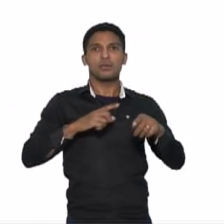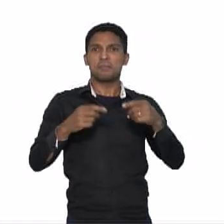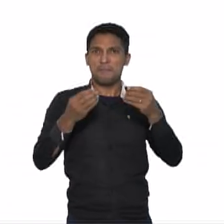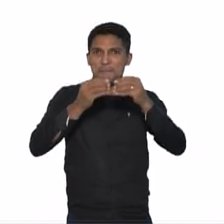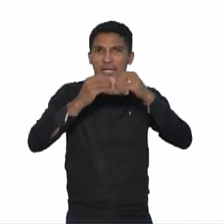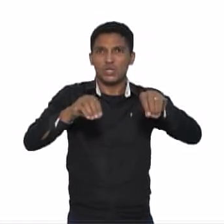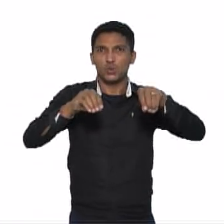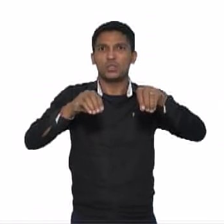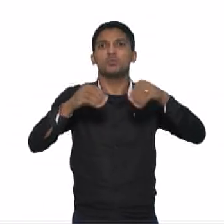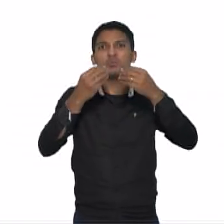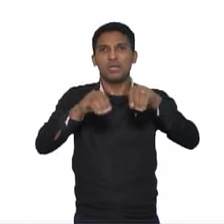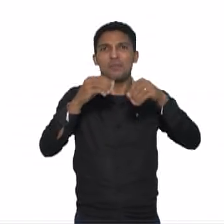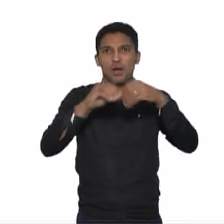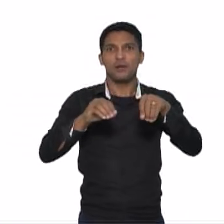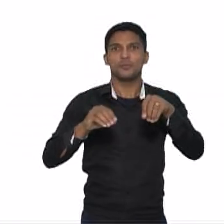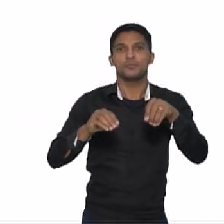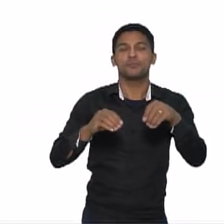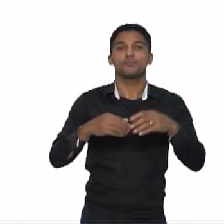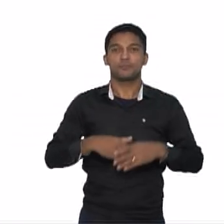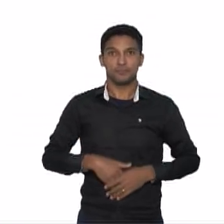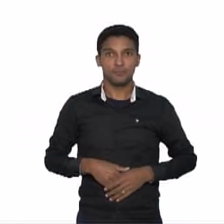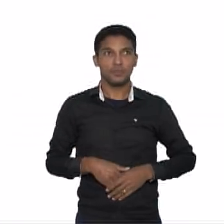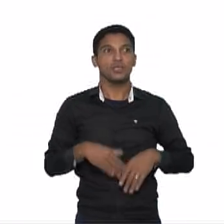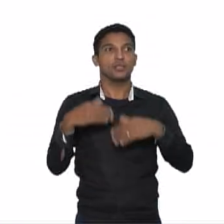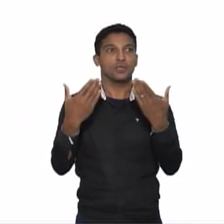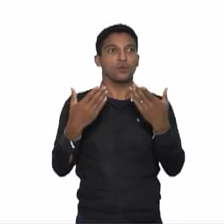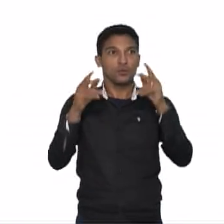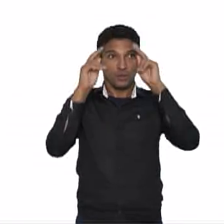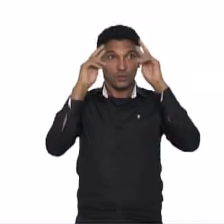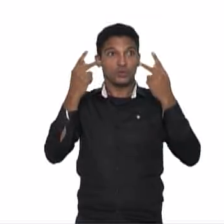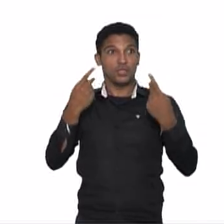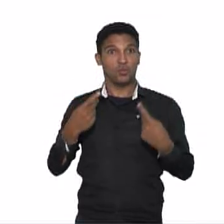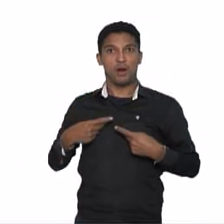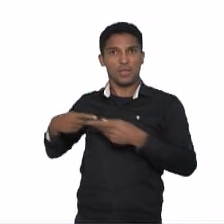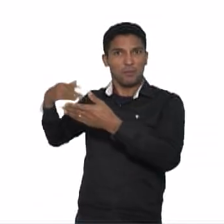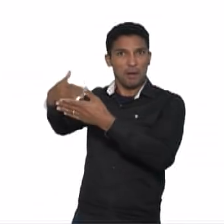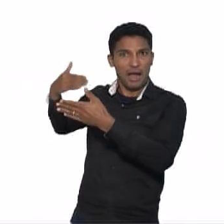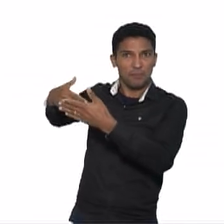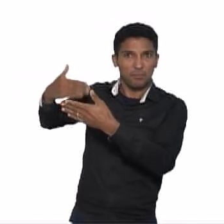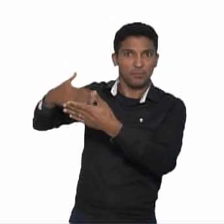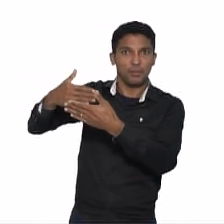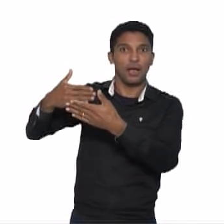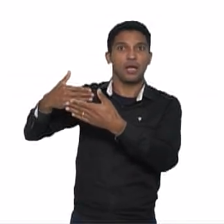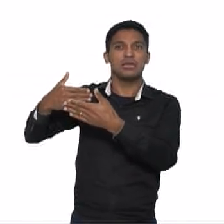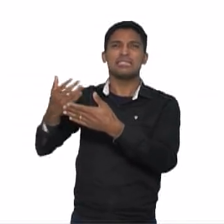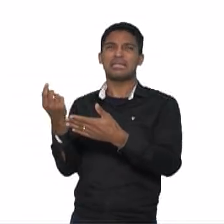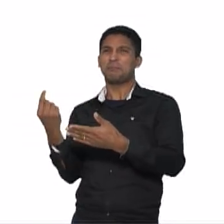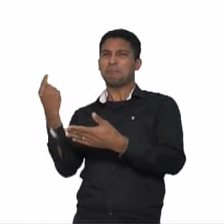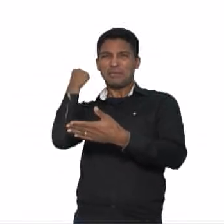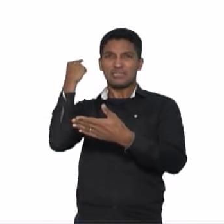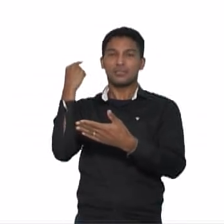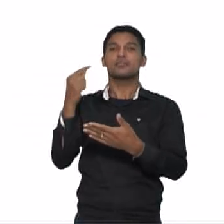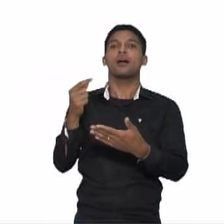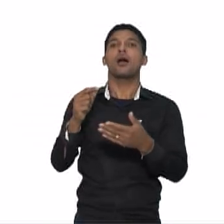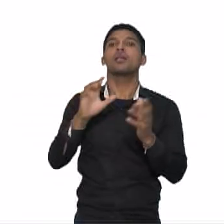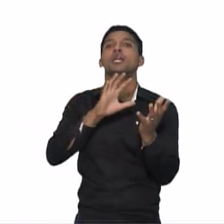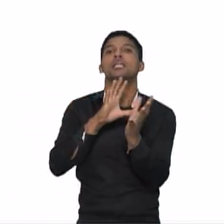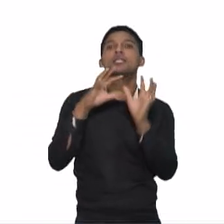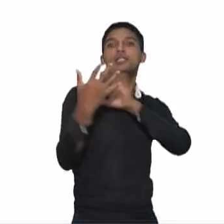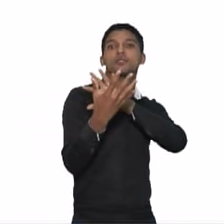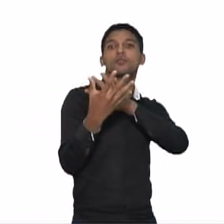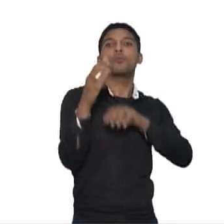natureza. Mesmo antes da industrialização e constituição do capitalismo, as ações humanas